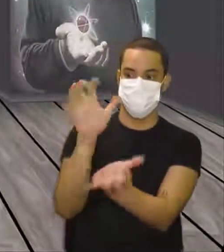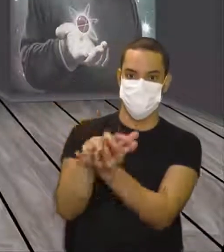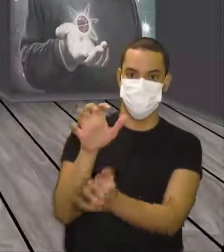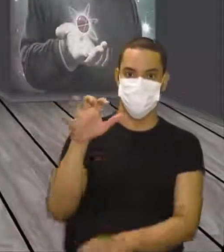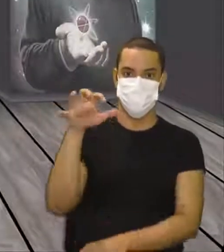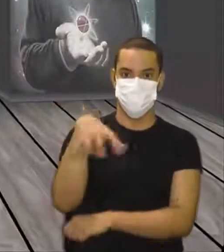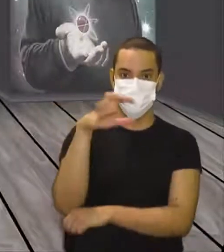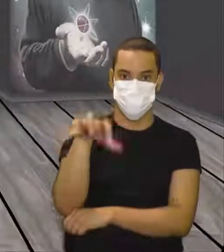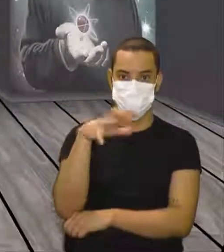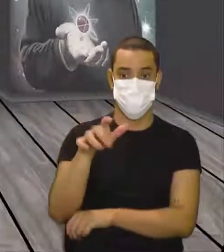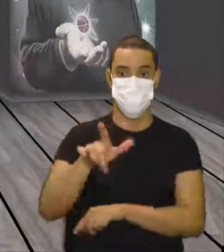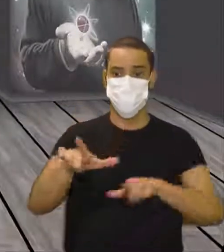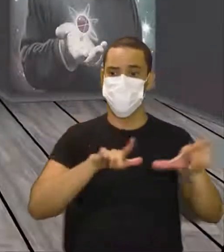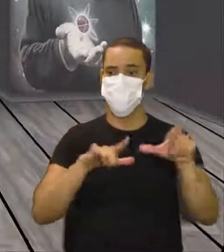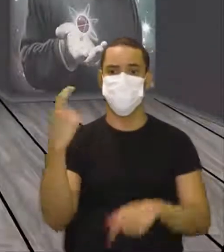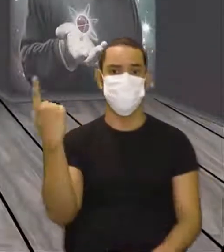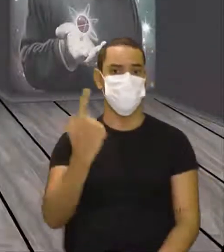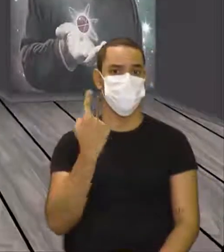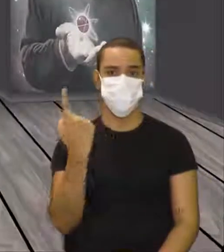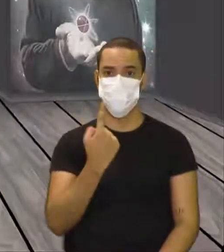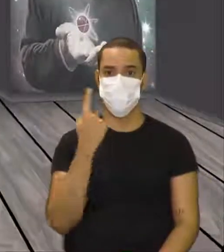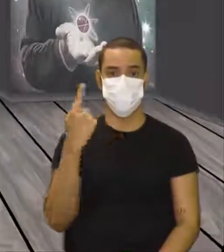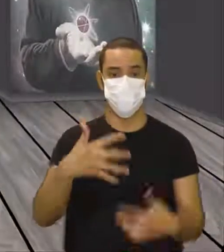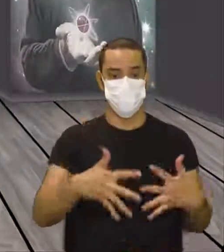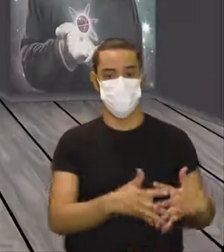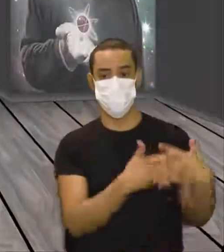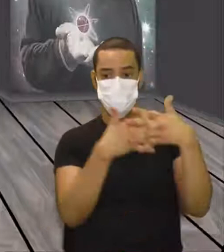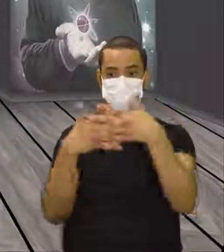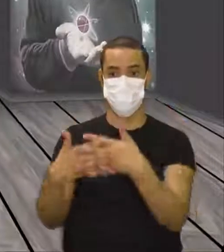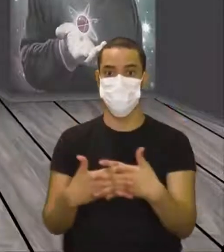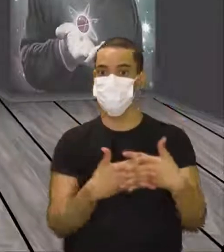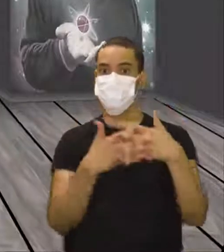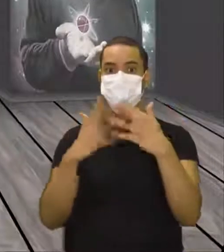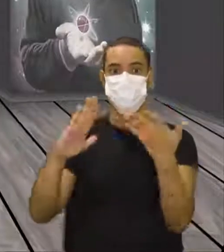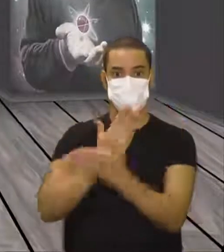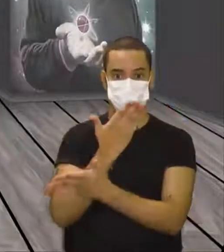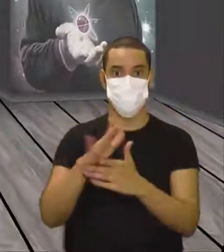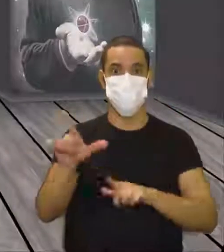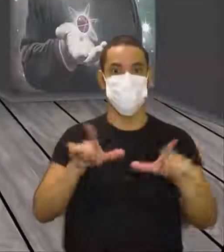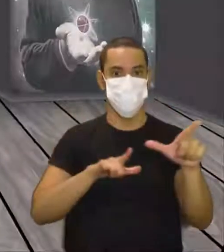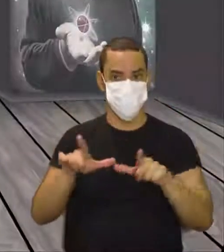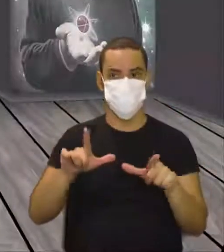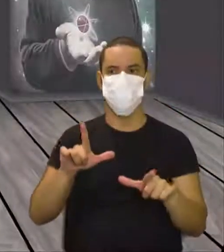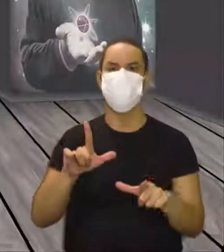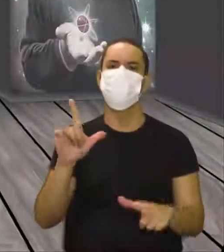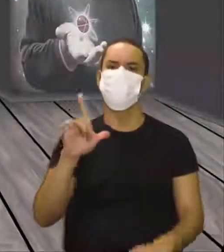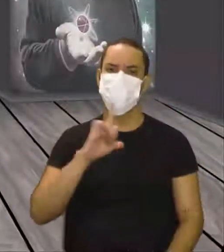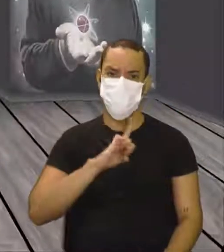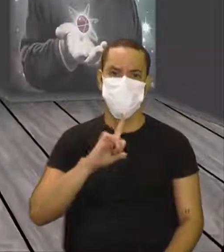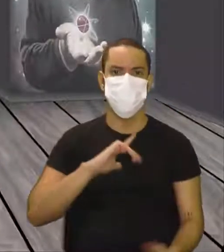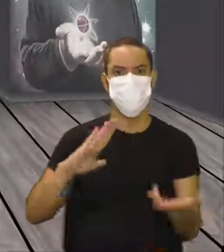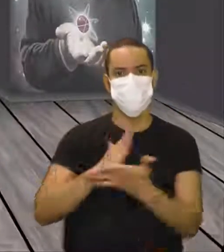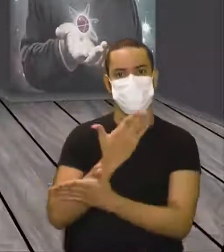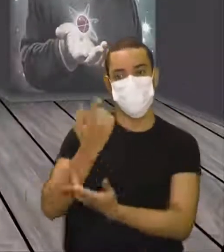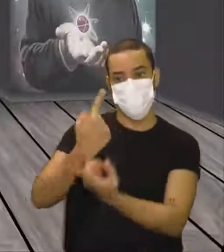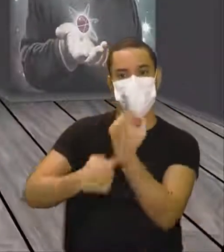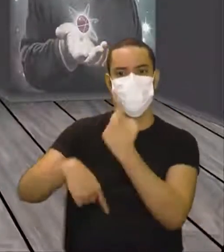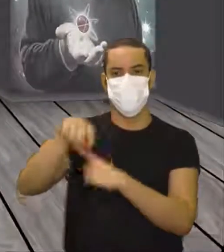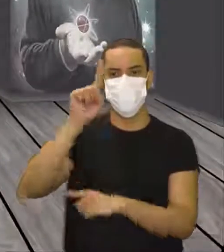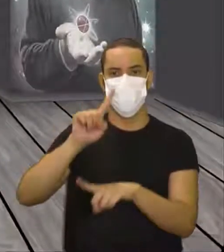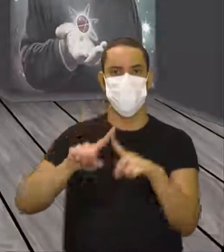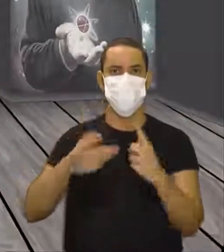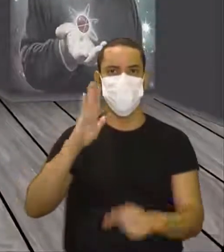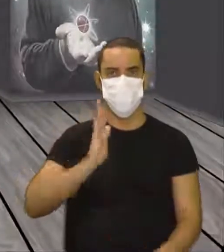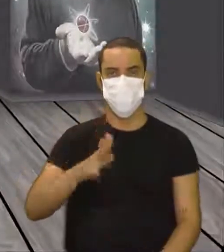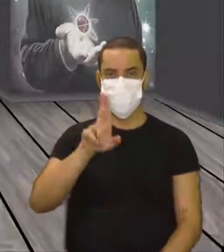praticamente trabalham sozinhos. Eles já são praticamente autônomos. Ainda tem toda uma evolução desse sistema autônomo, mas já usa. Então,